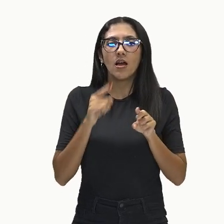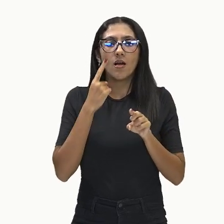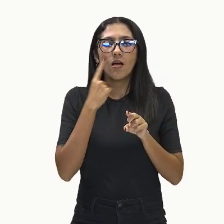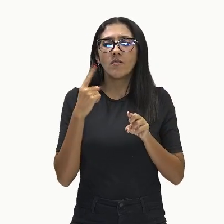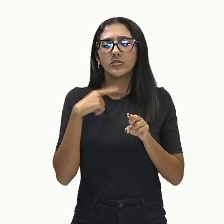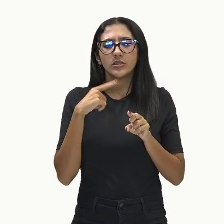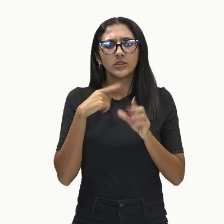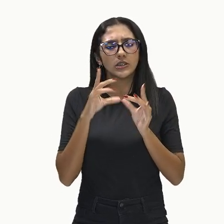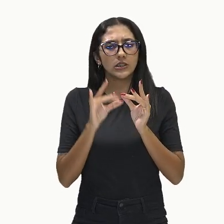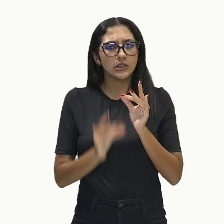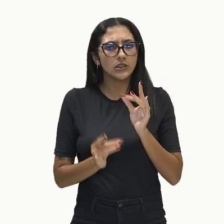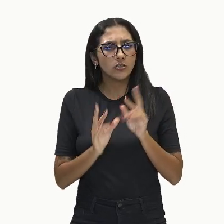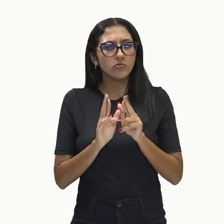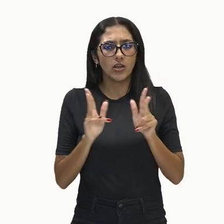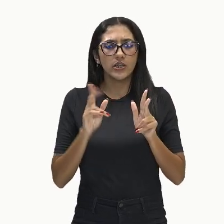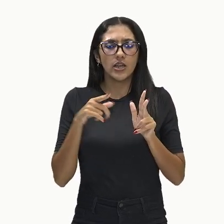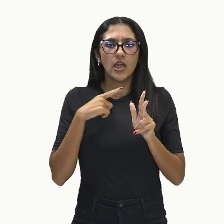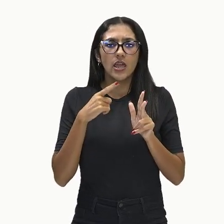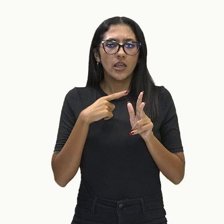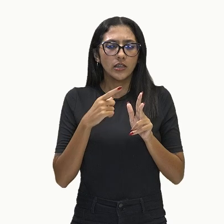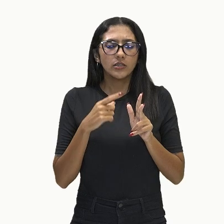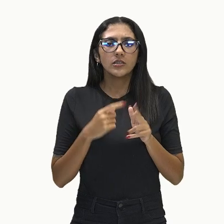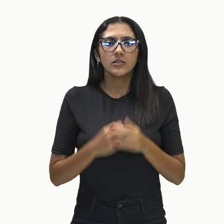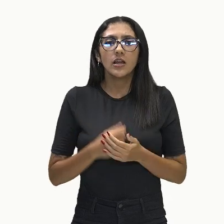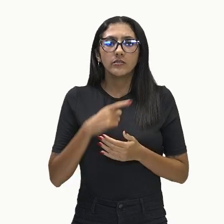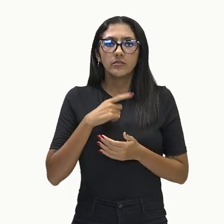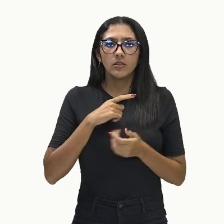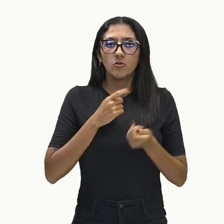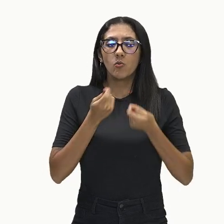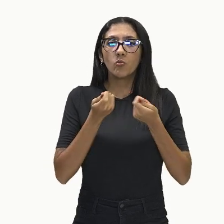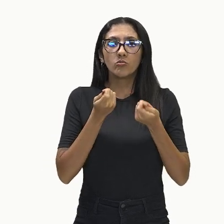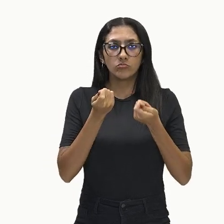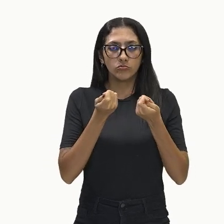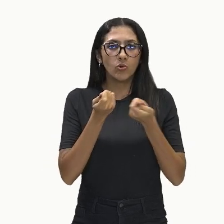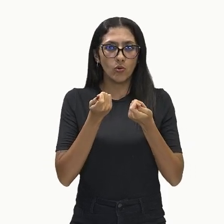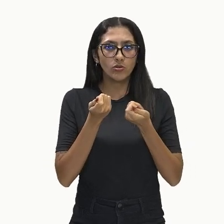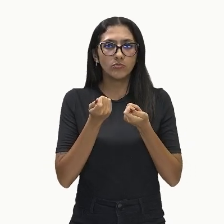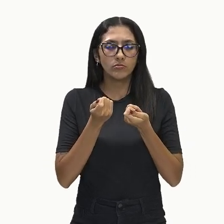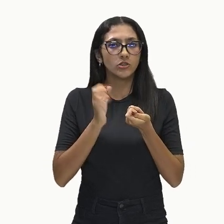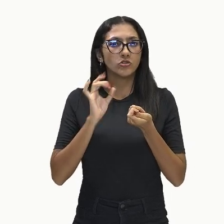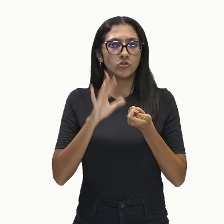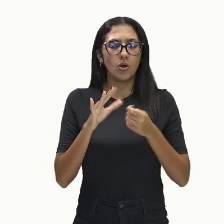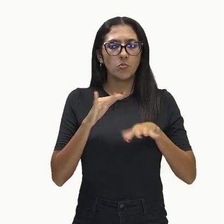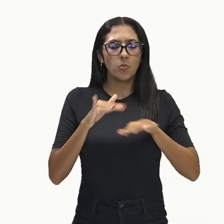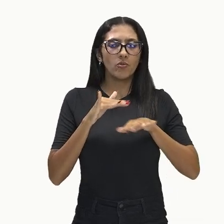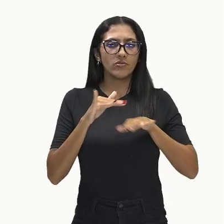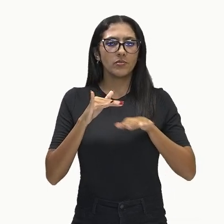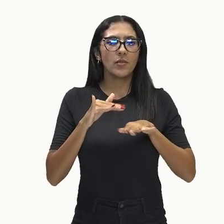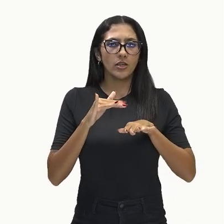que esse apresenta contração voluntária, ou seja, a gente só mexe